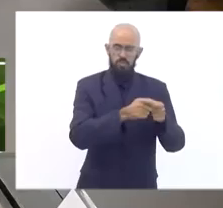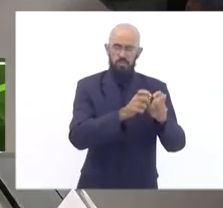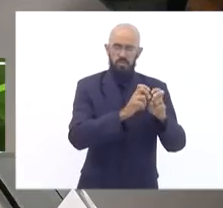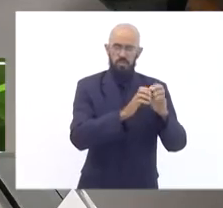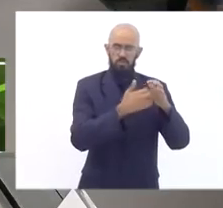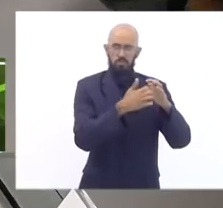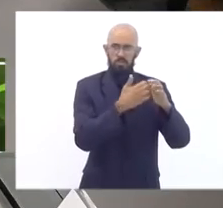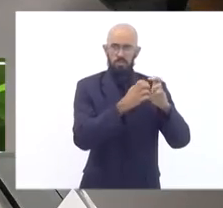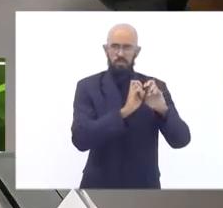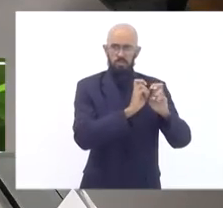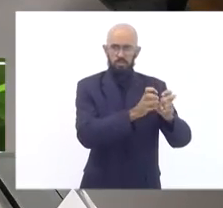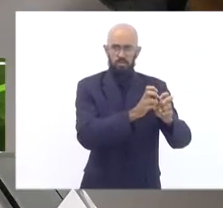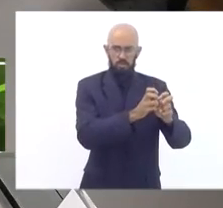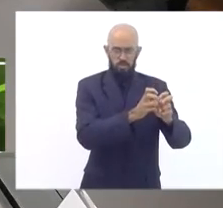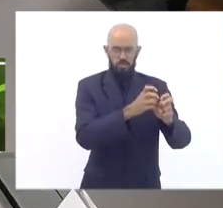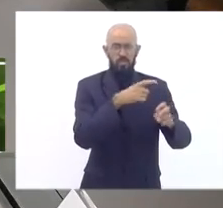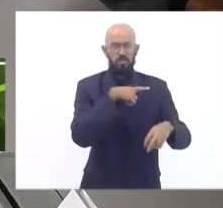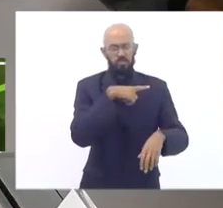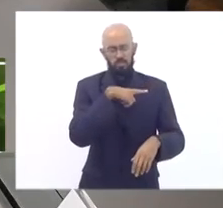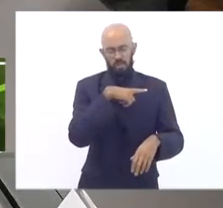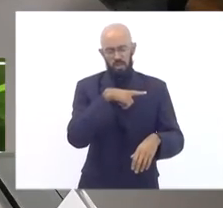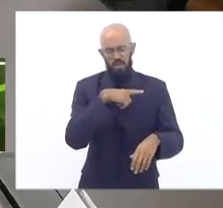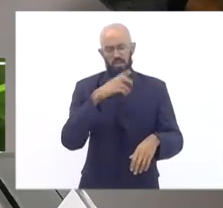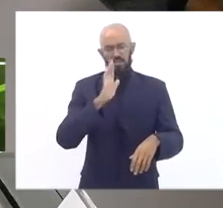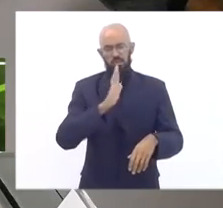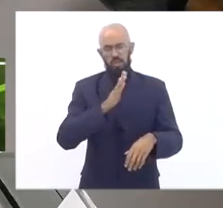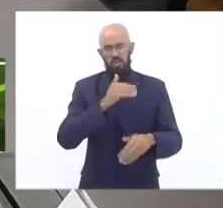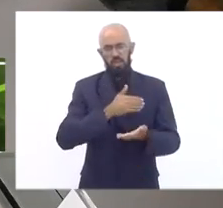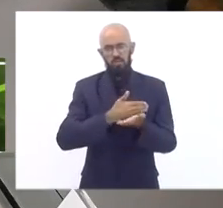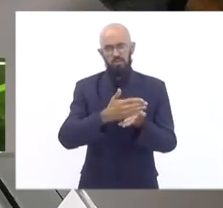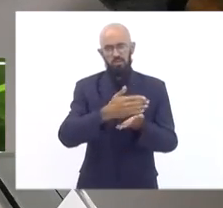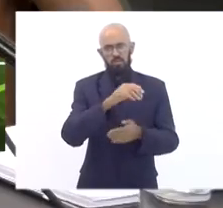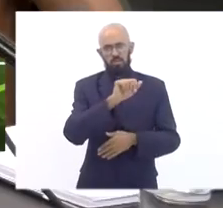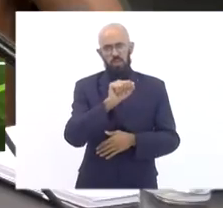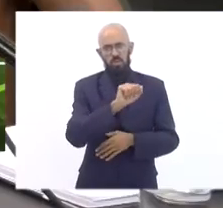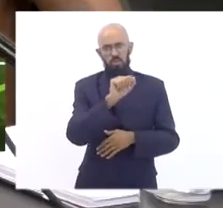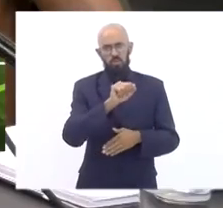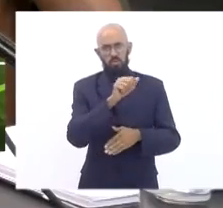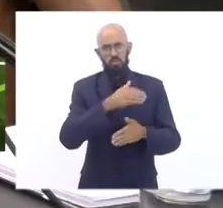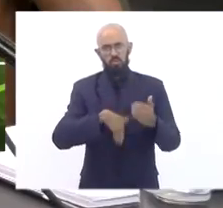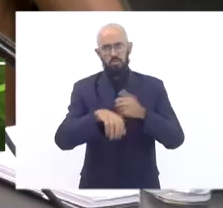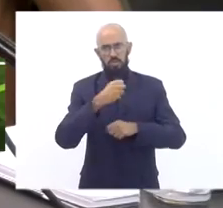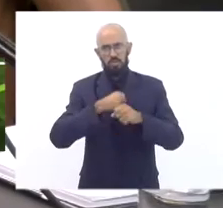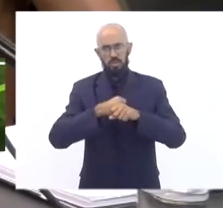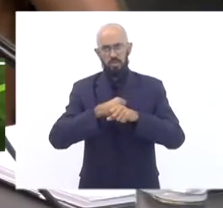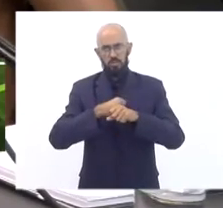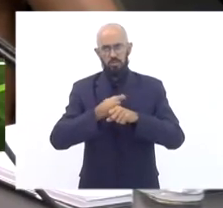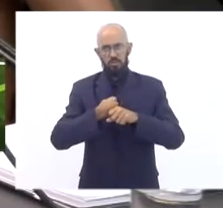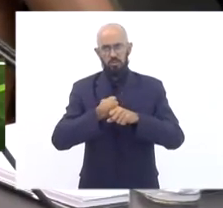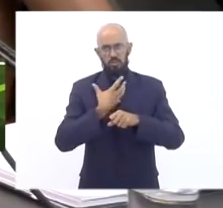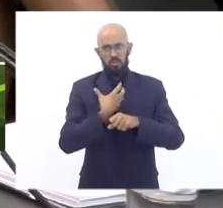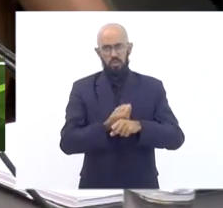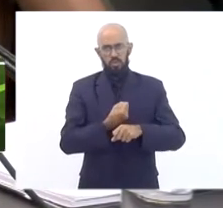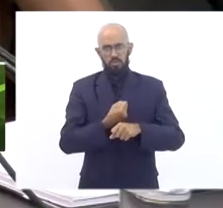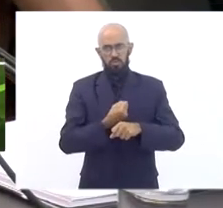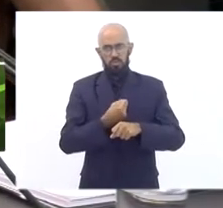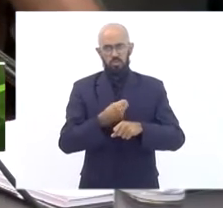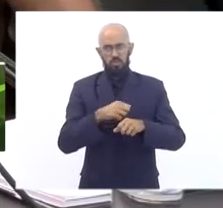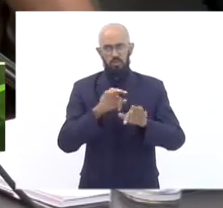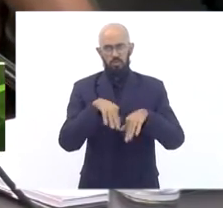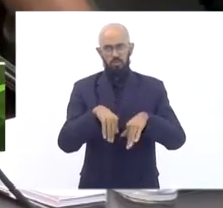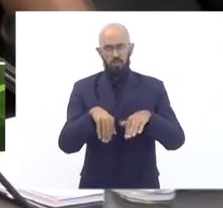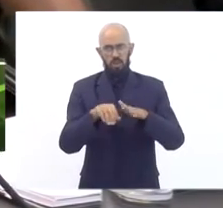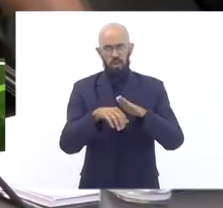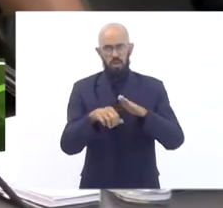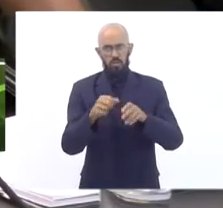elas se encontram desde agosto do ano passado. E eu só assumi no final de novembro. Sim, já entendi.